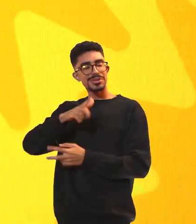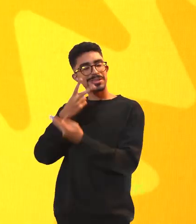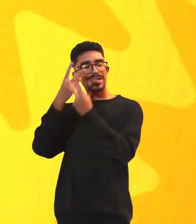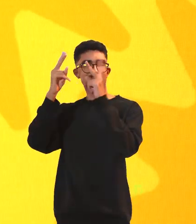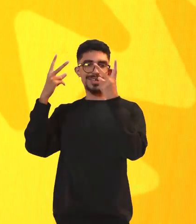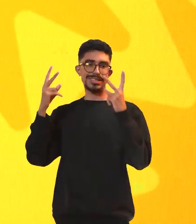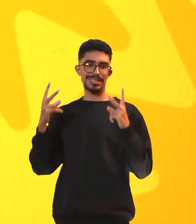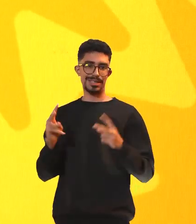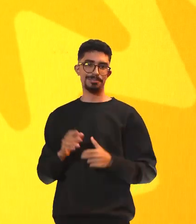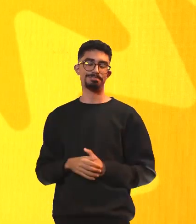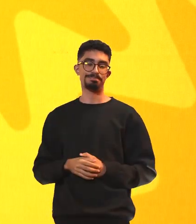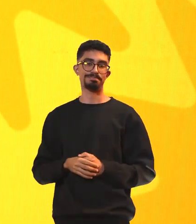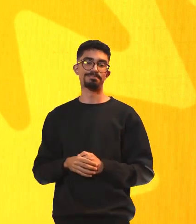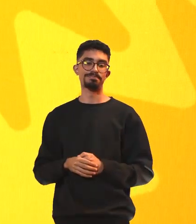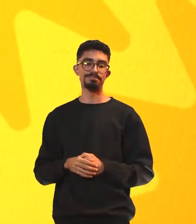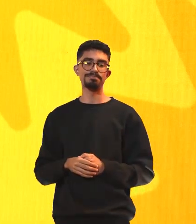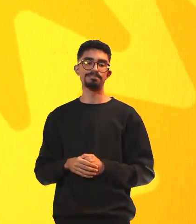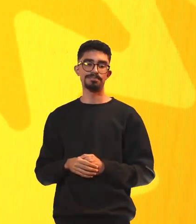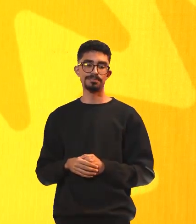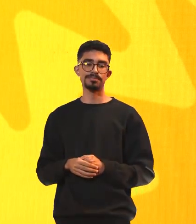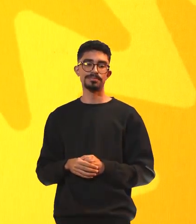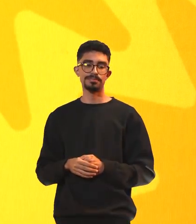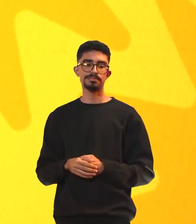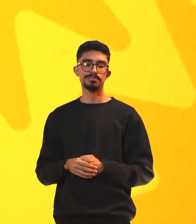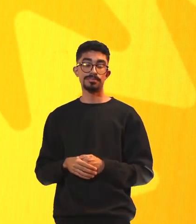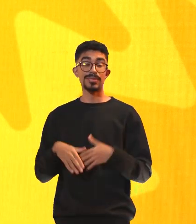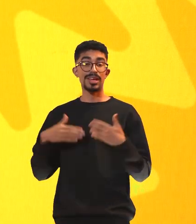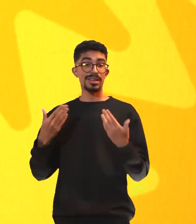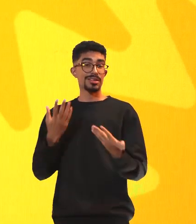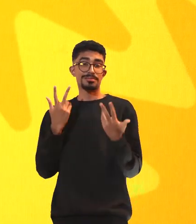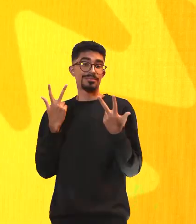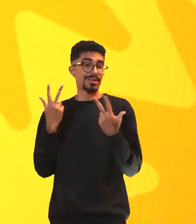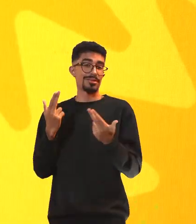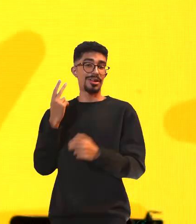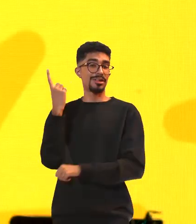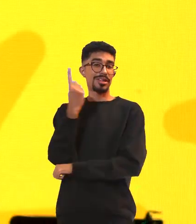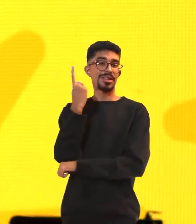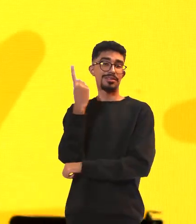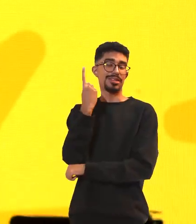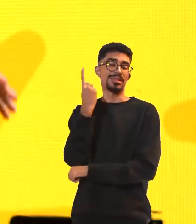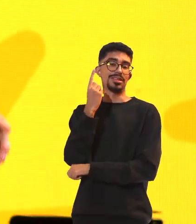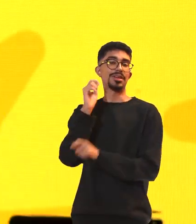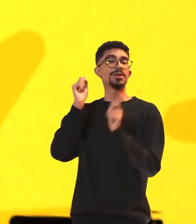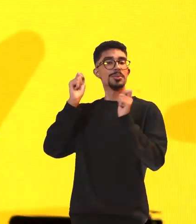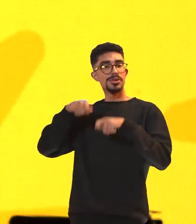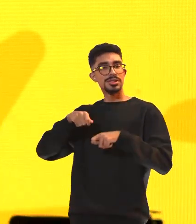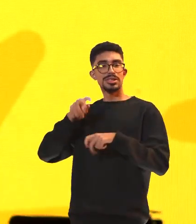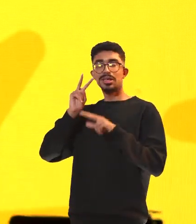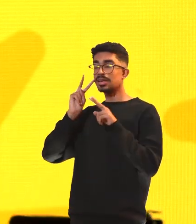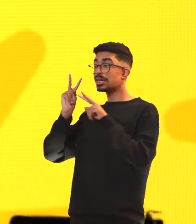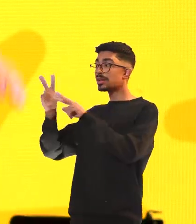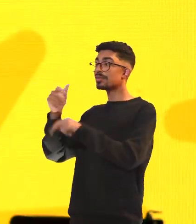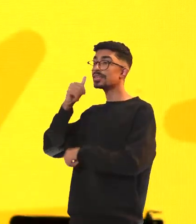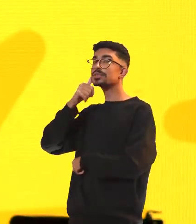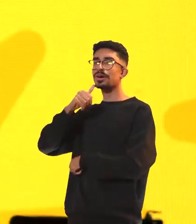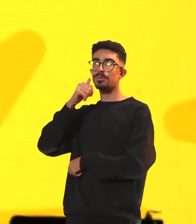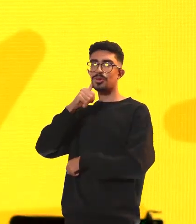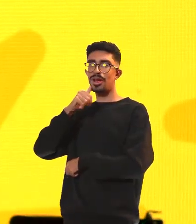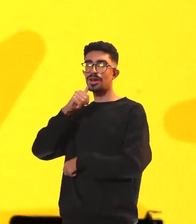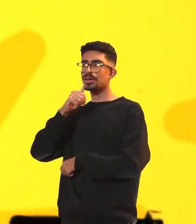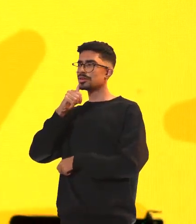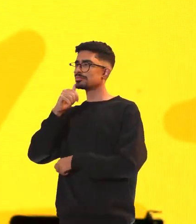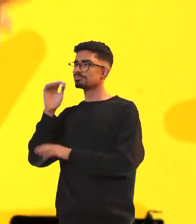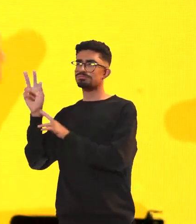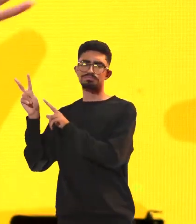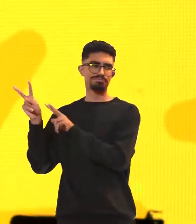lá, arrancou, saiu quase sem roupa. Saiu sem roupa, correndo, desesperado, mas saiu correndo. Talvez o escape faz você